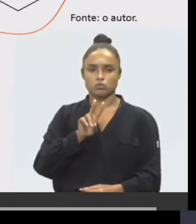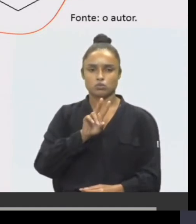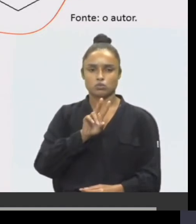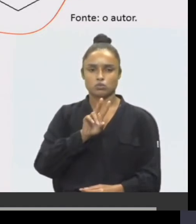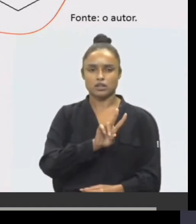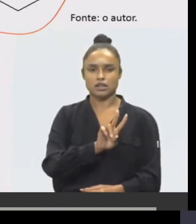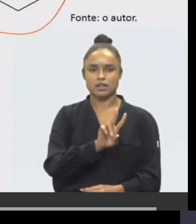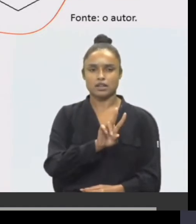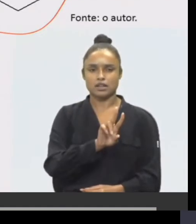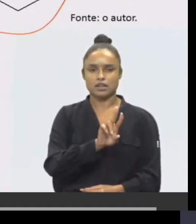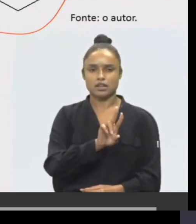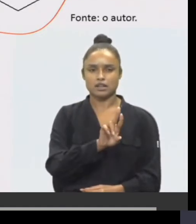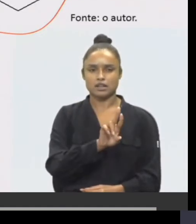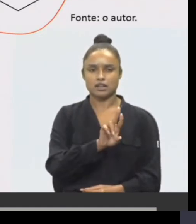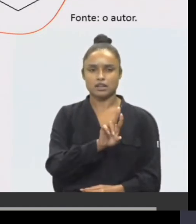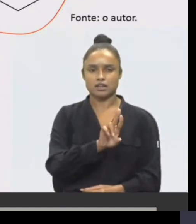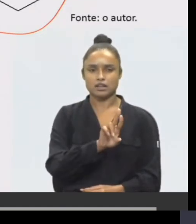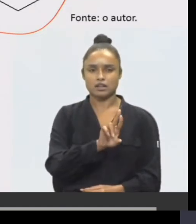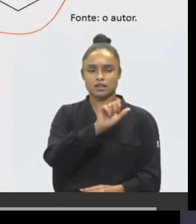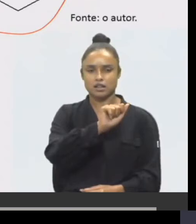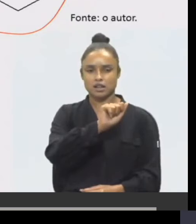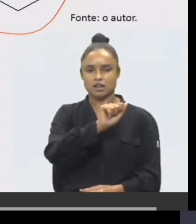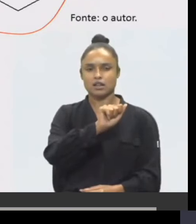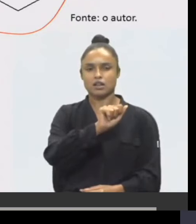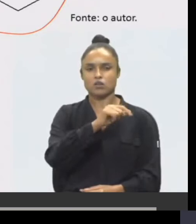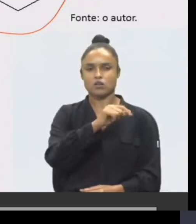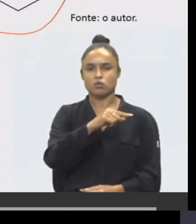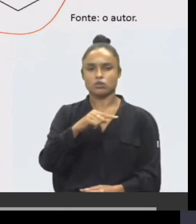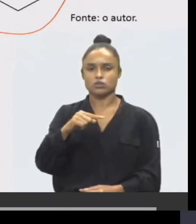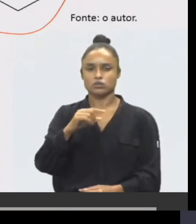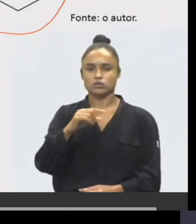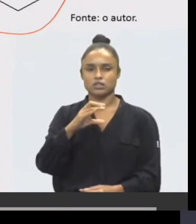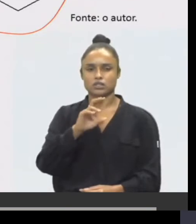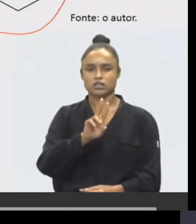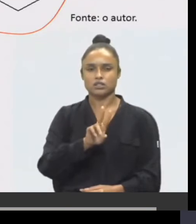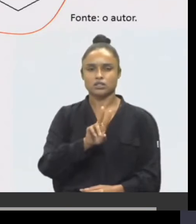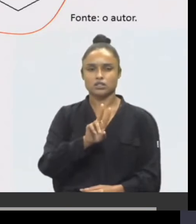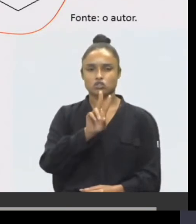OH. Então aqui corresponde ao aldeído. Já no caso da cetona,